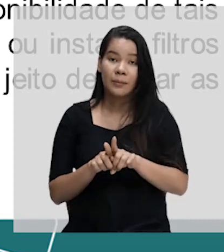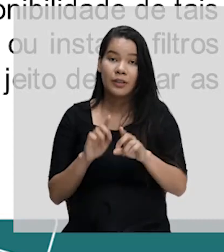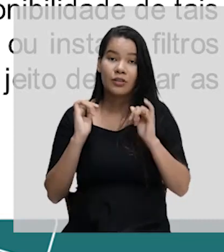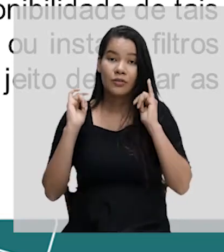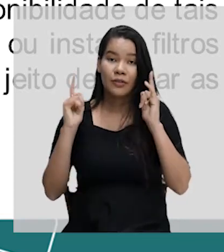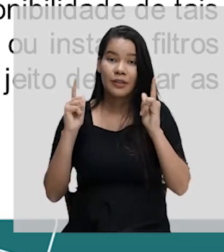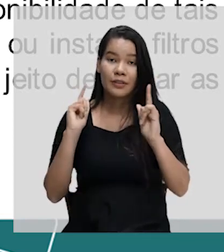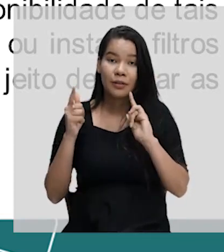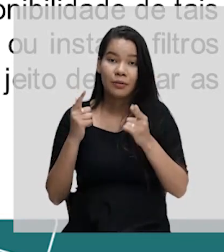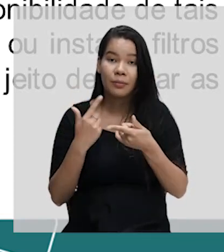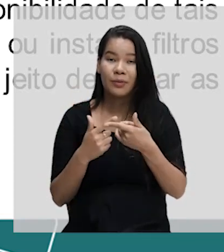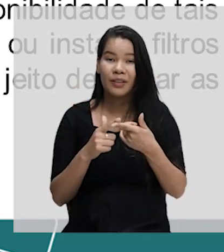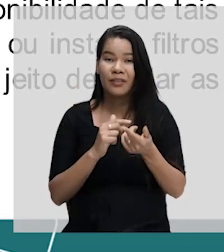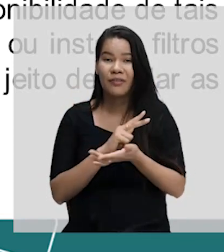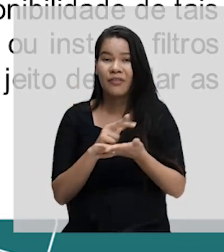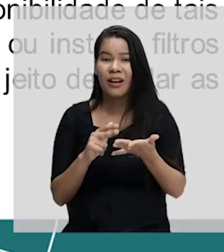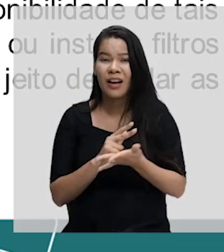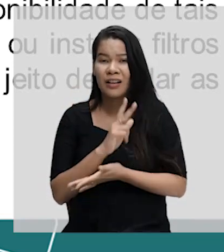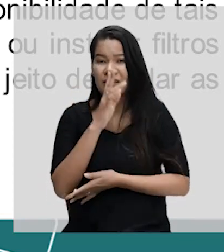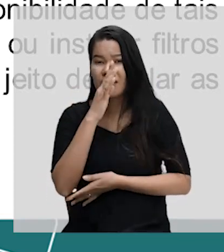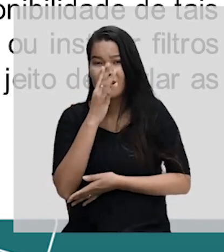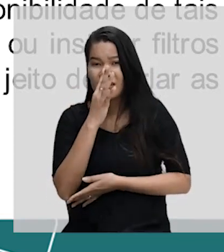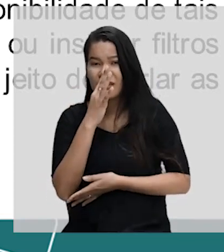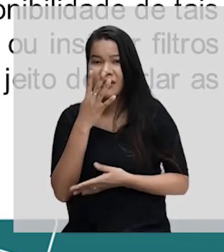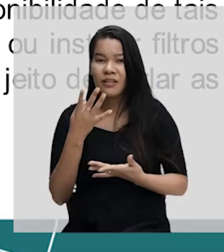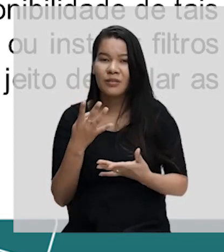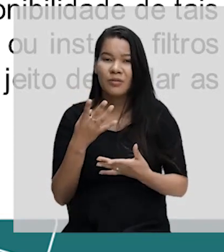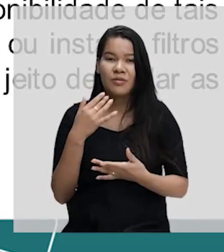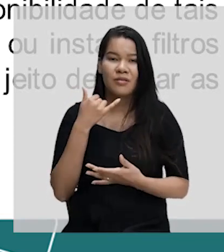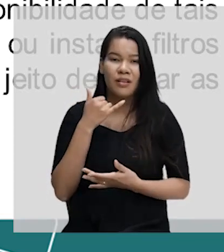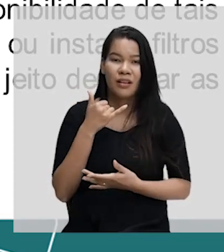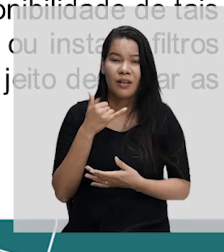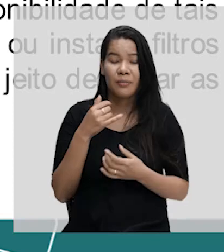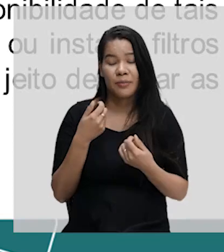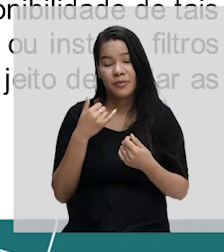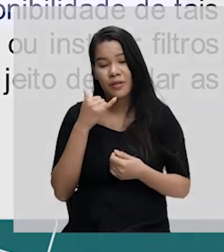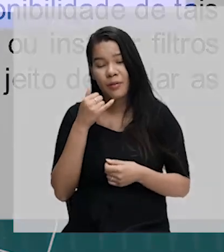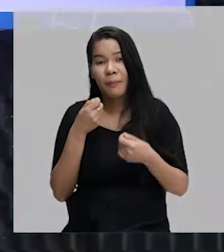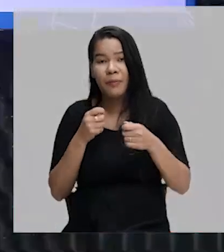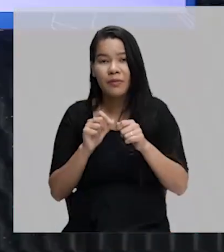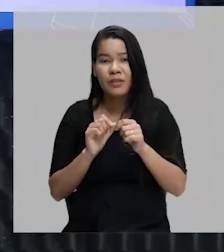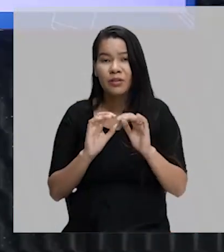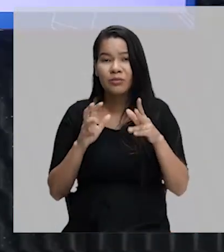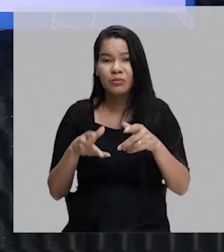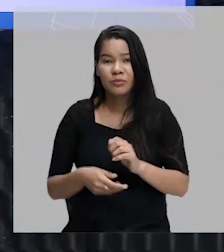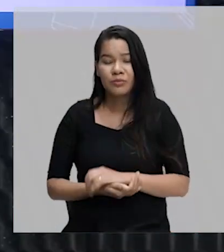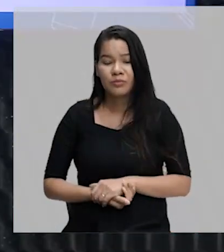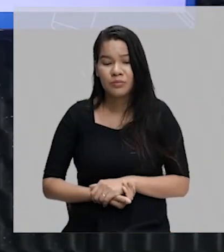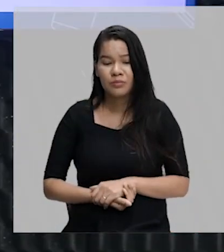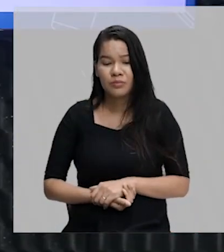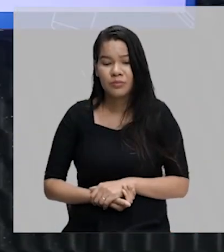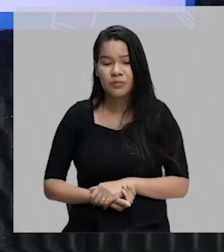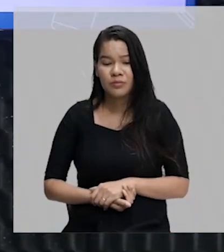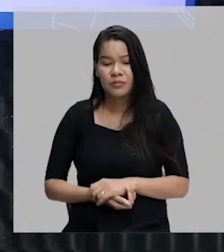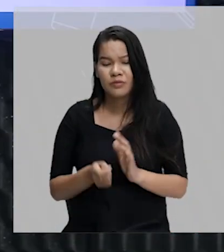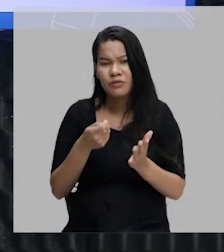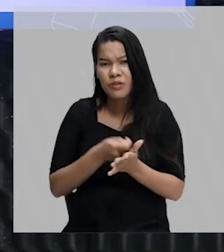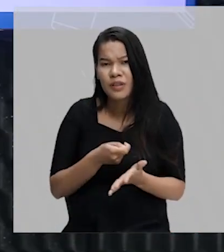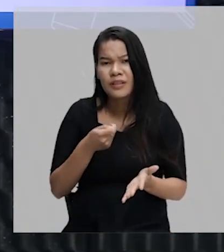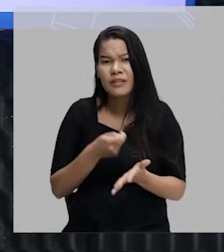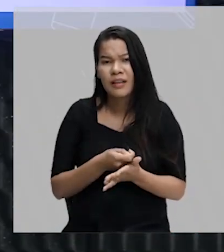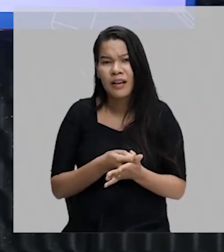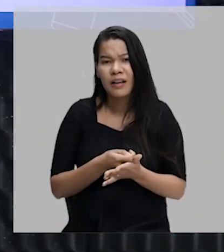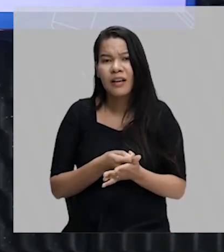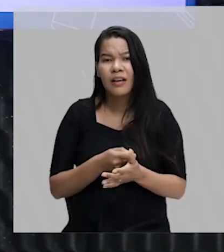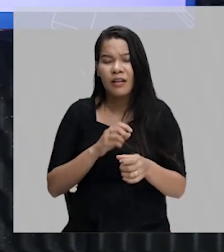porque muitos assistem série no celular, jogam no celular. Pelo celular você pode fazer tudo. Forçá-los a fornecer